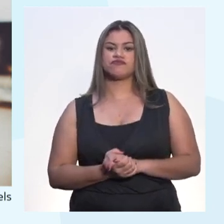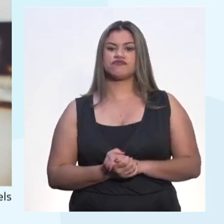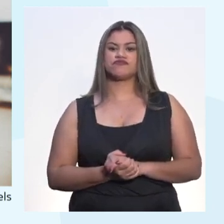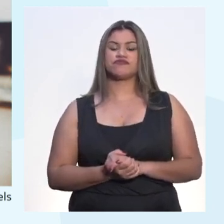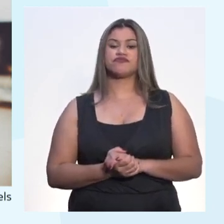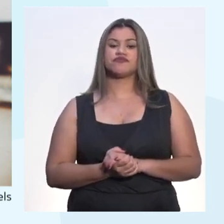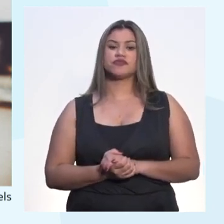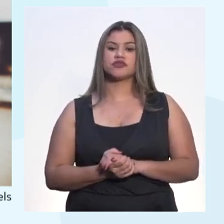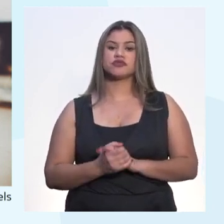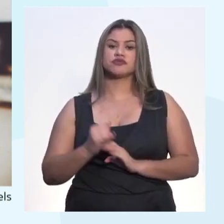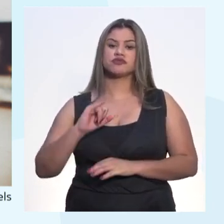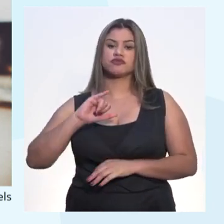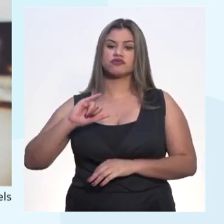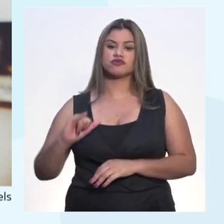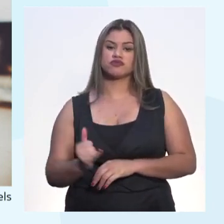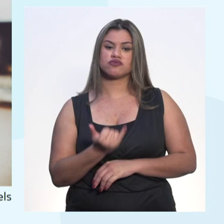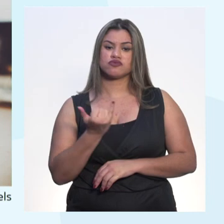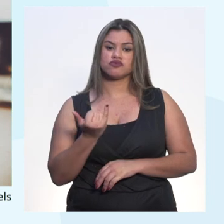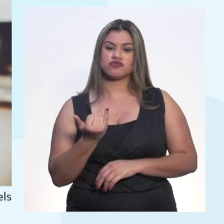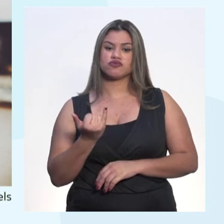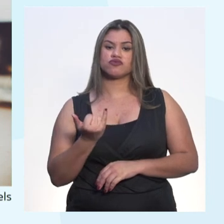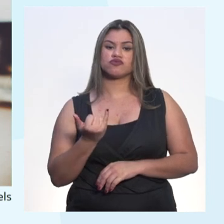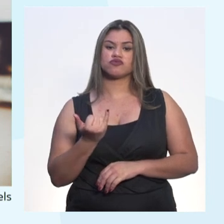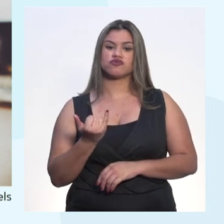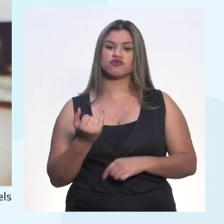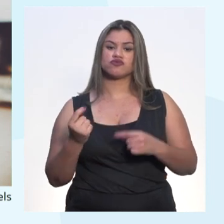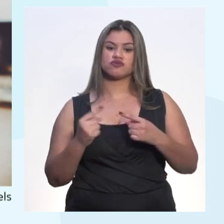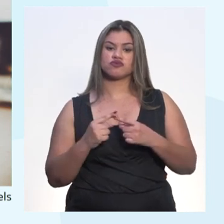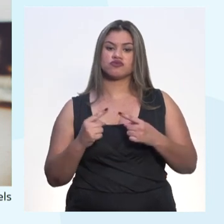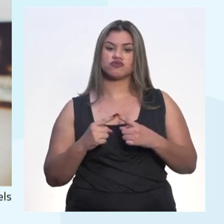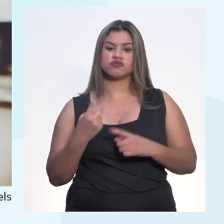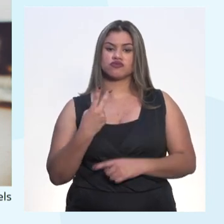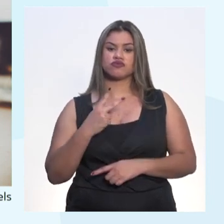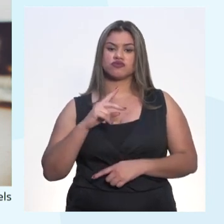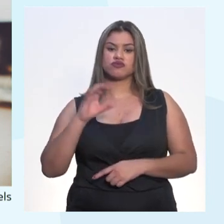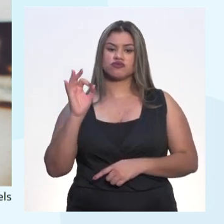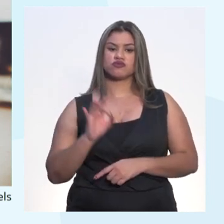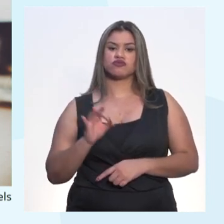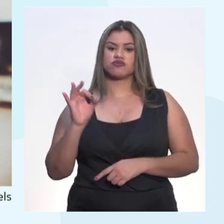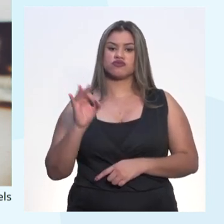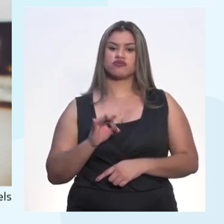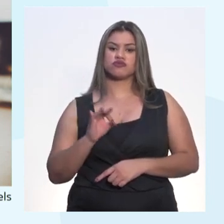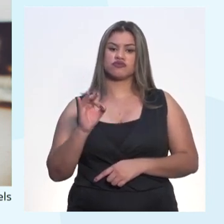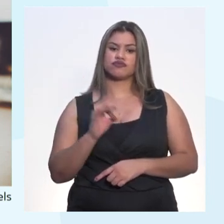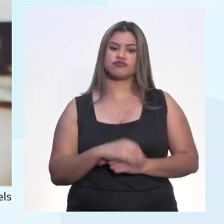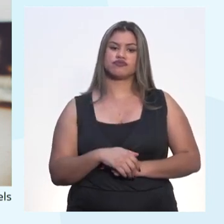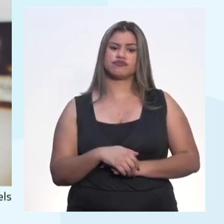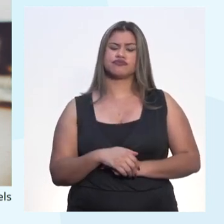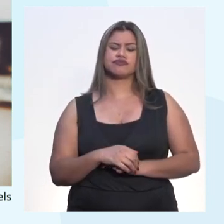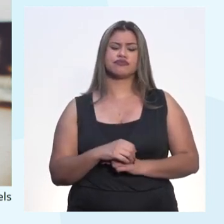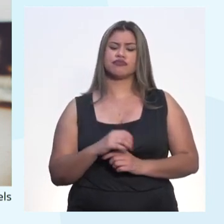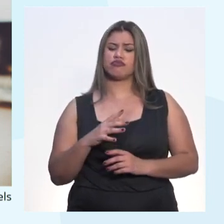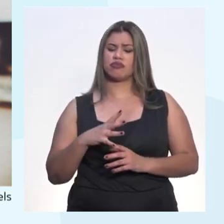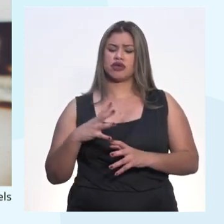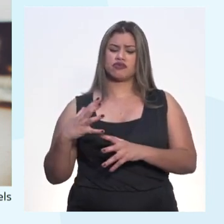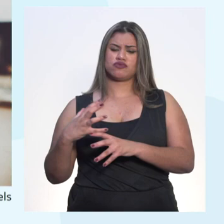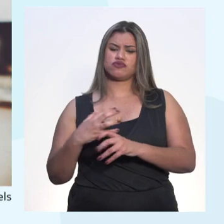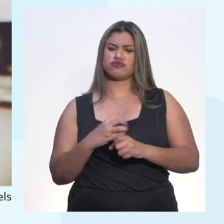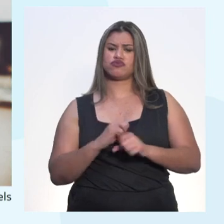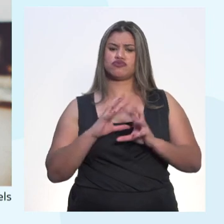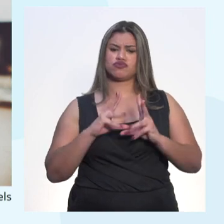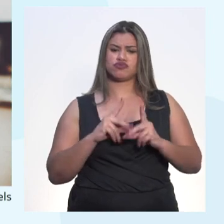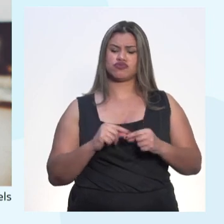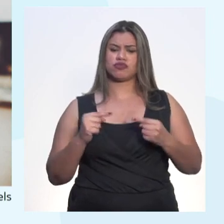de 2% ao mês. Quanto pagarei de juros, considerando as condições apresentadas? Como que